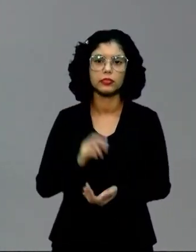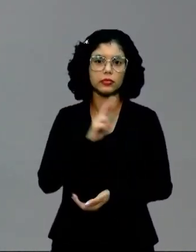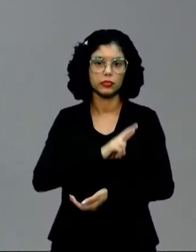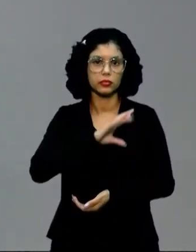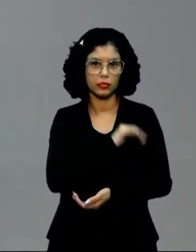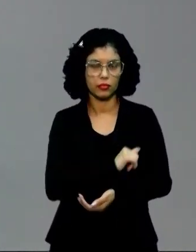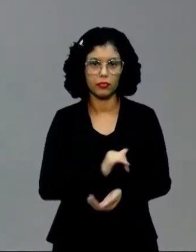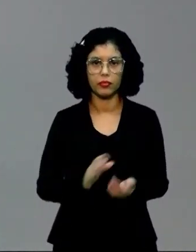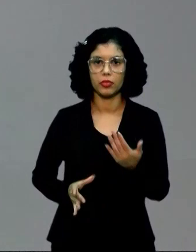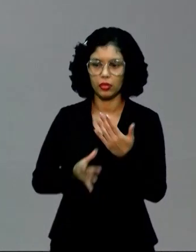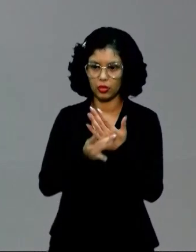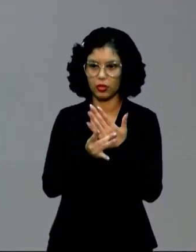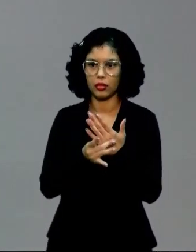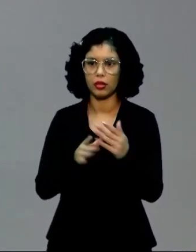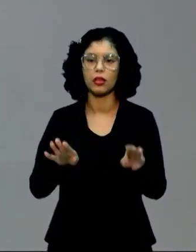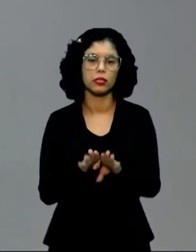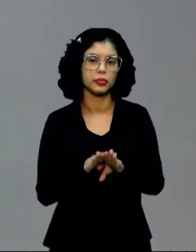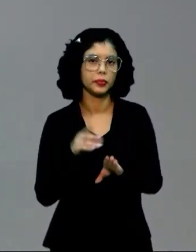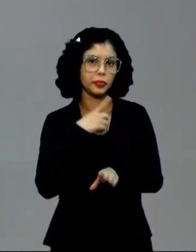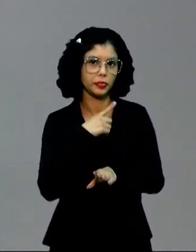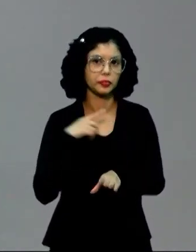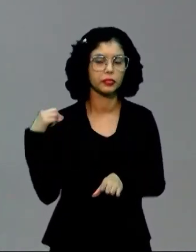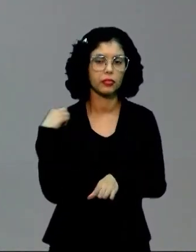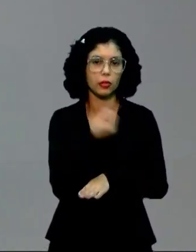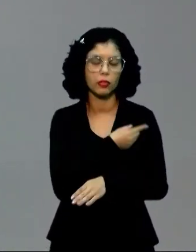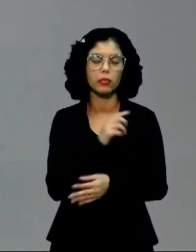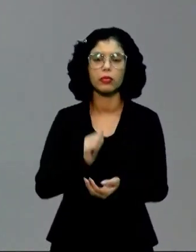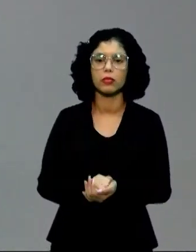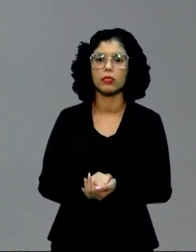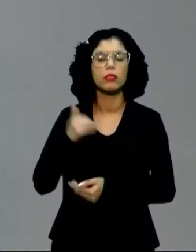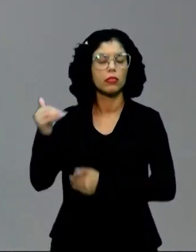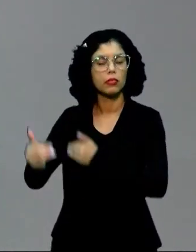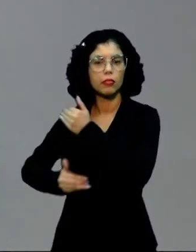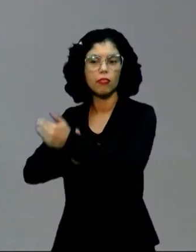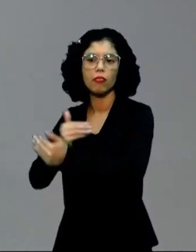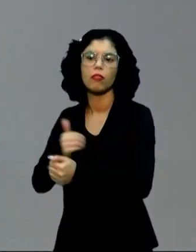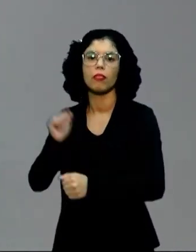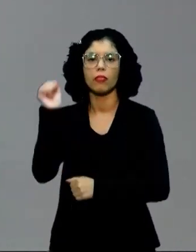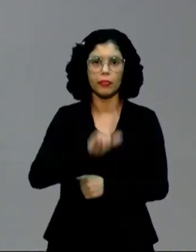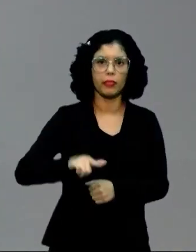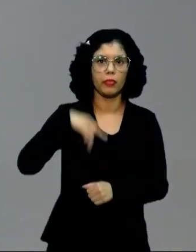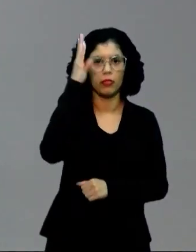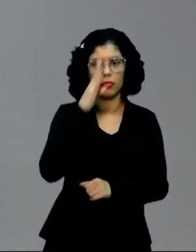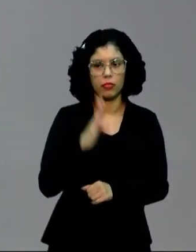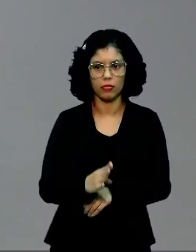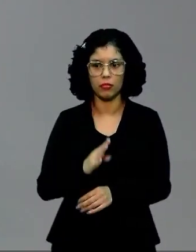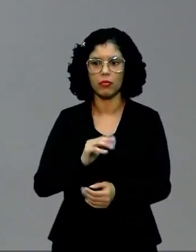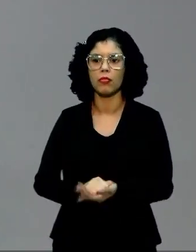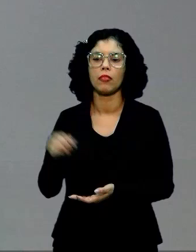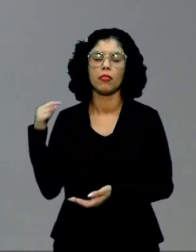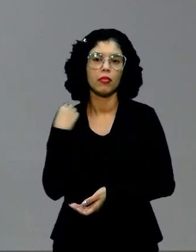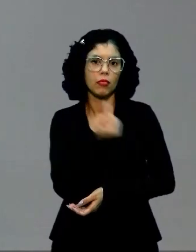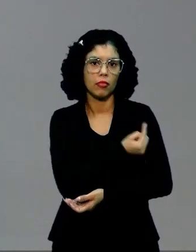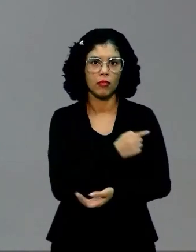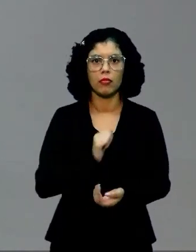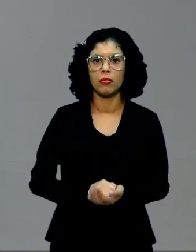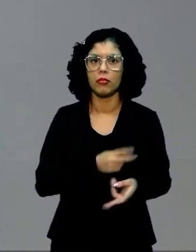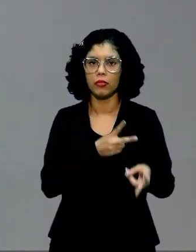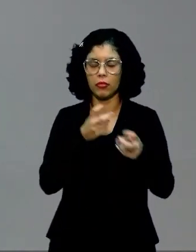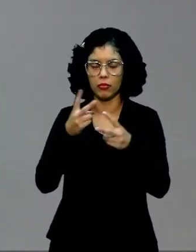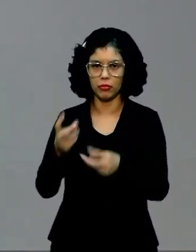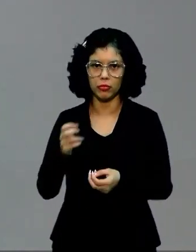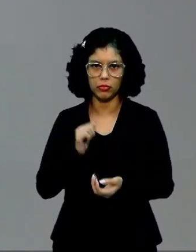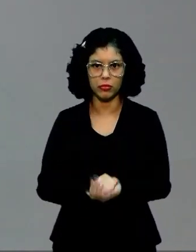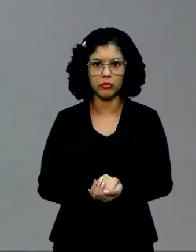romance realista, em que a gente tem uma maturação da literatura brasileira, em que a gente observa já